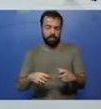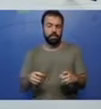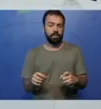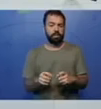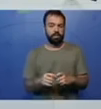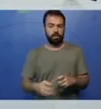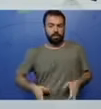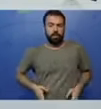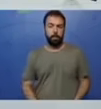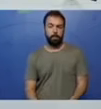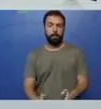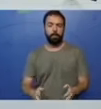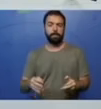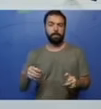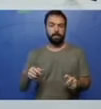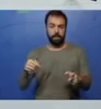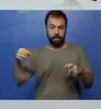espécie?